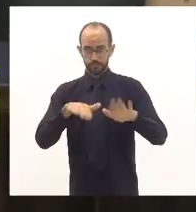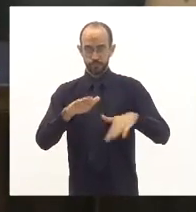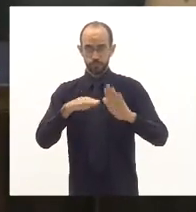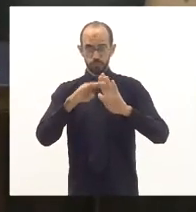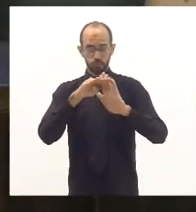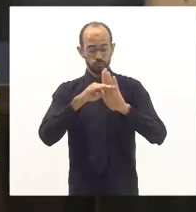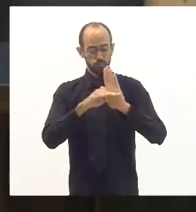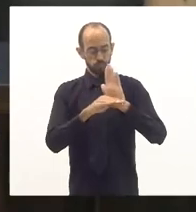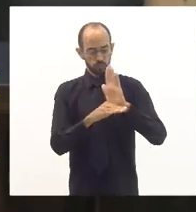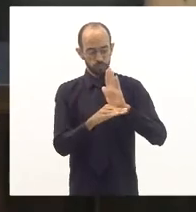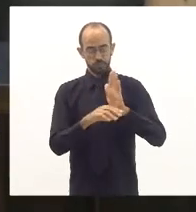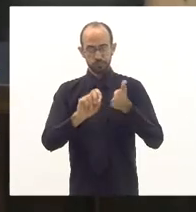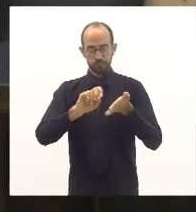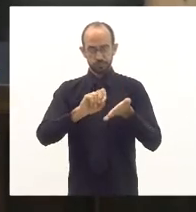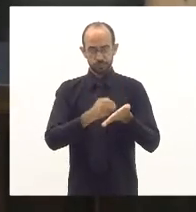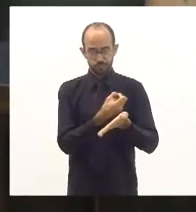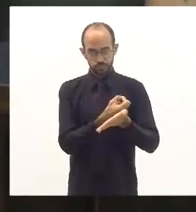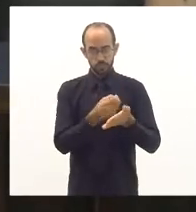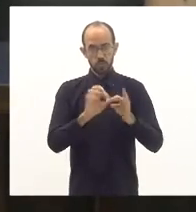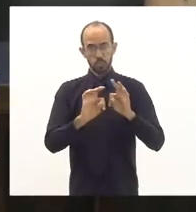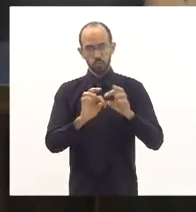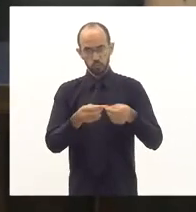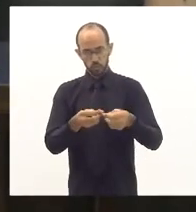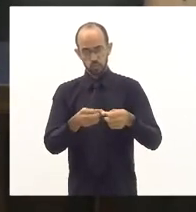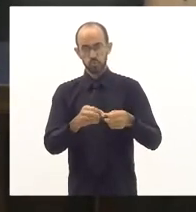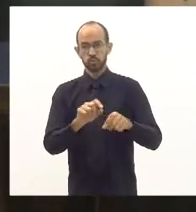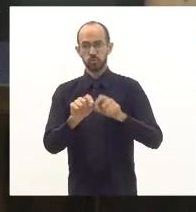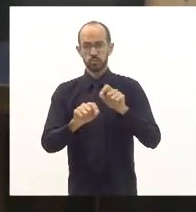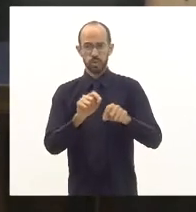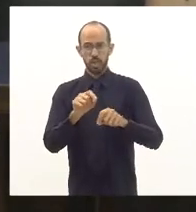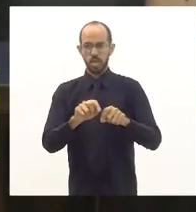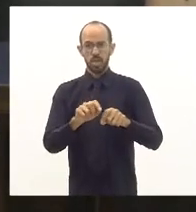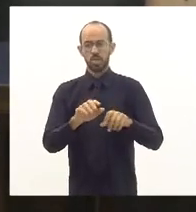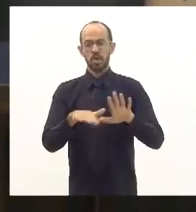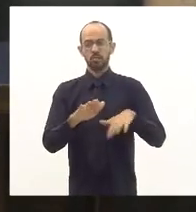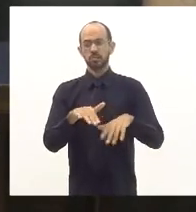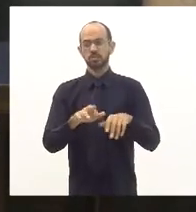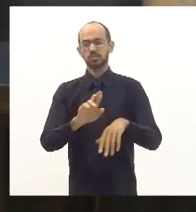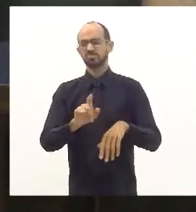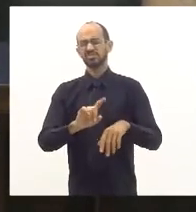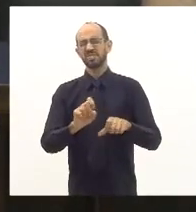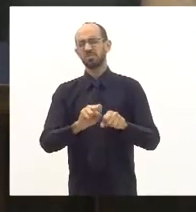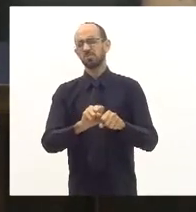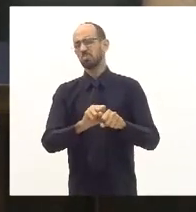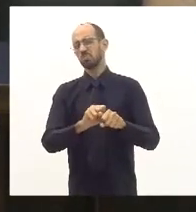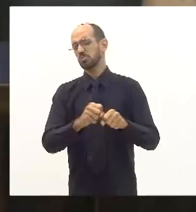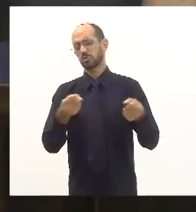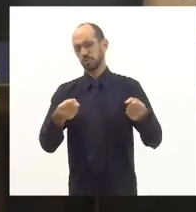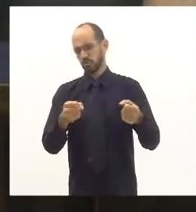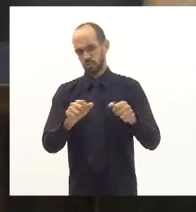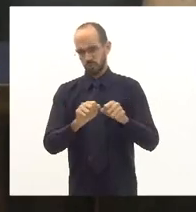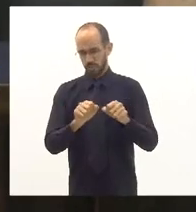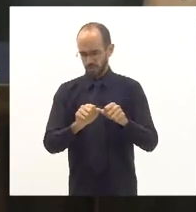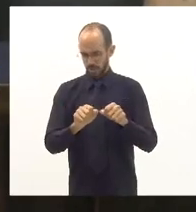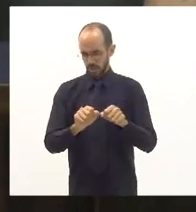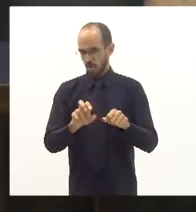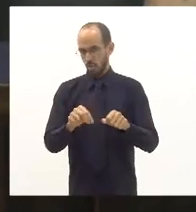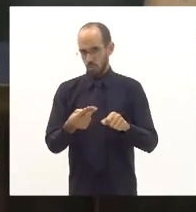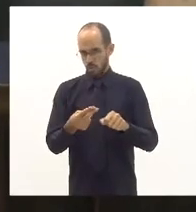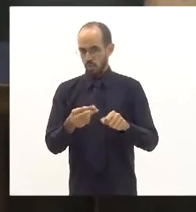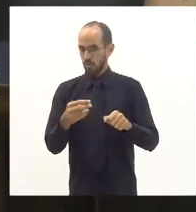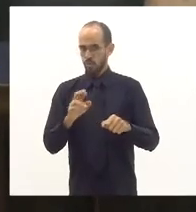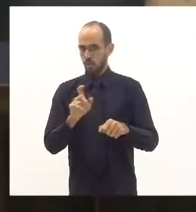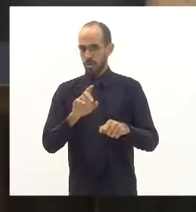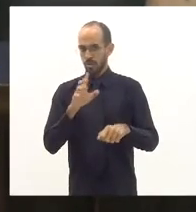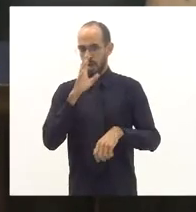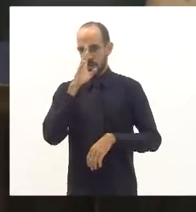cronograma assinado por todas as partes, que não seja um cronograma impossível de se cumprir, que não seja